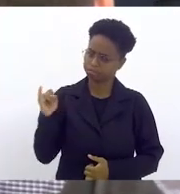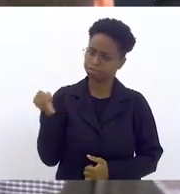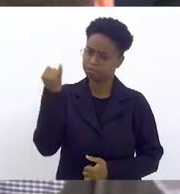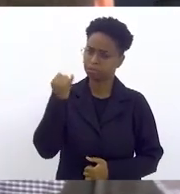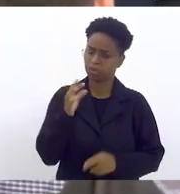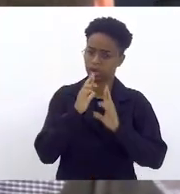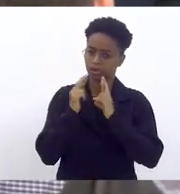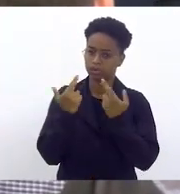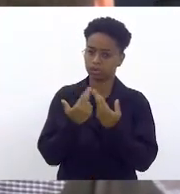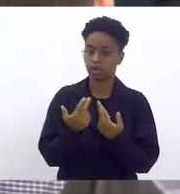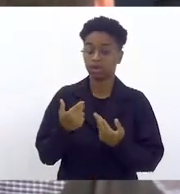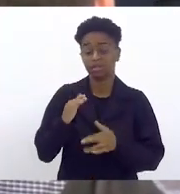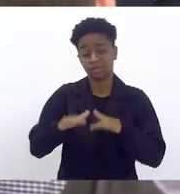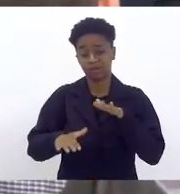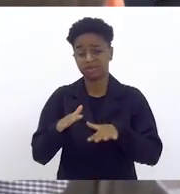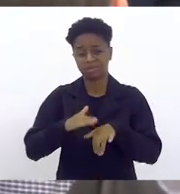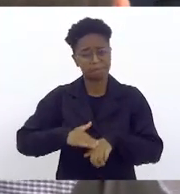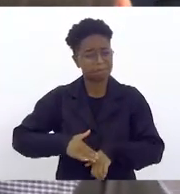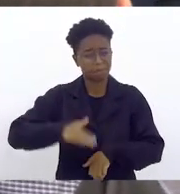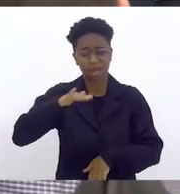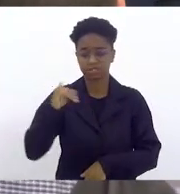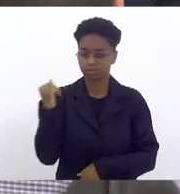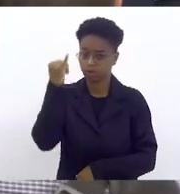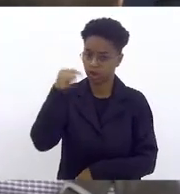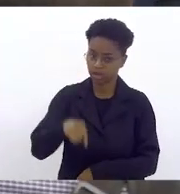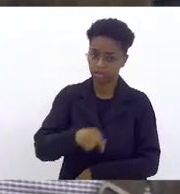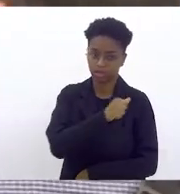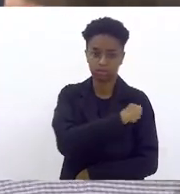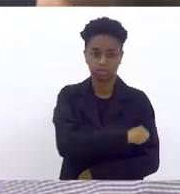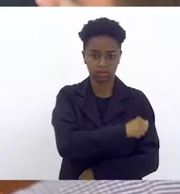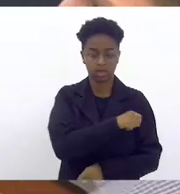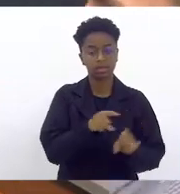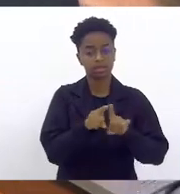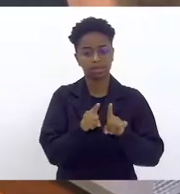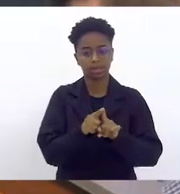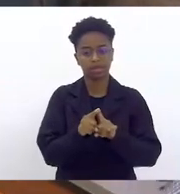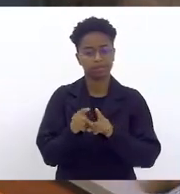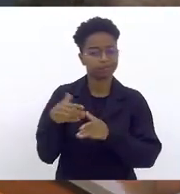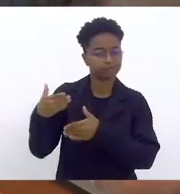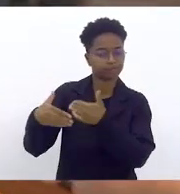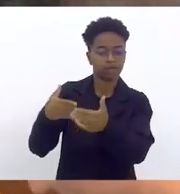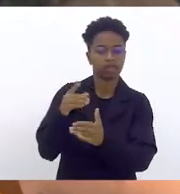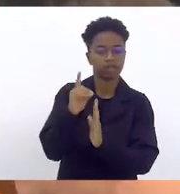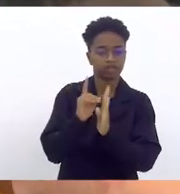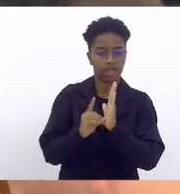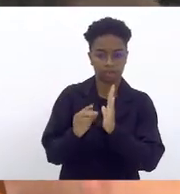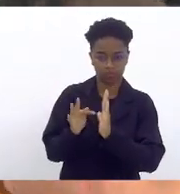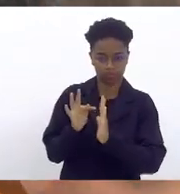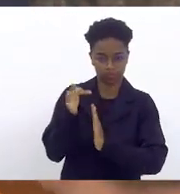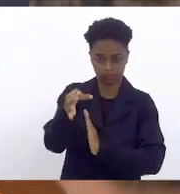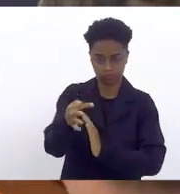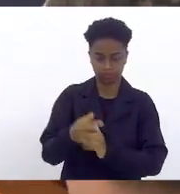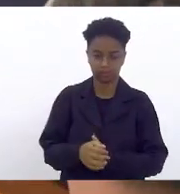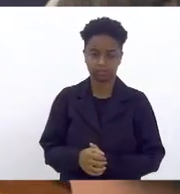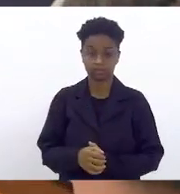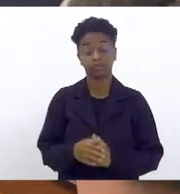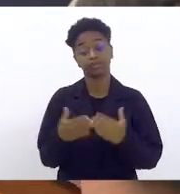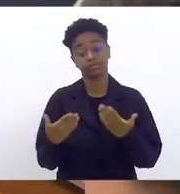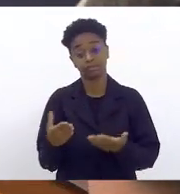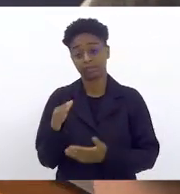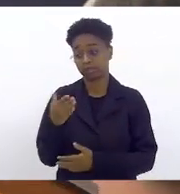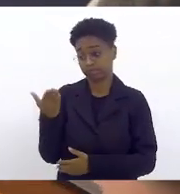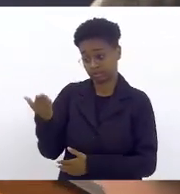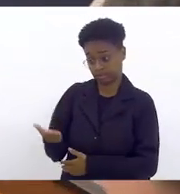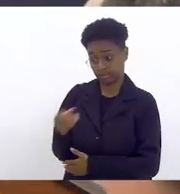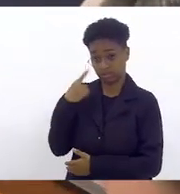Talvez uma das mais importantes para o Rio de Janeiro para as próximas décadas então deputada Célia Jordão